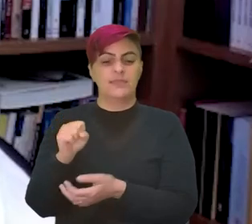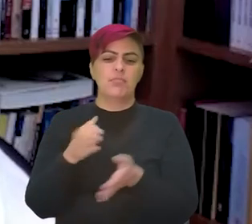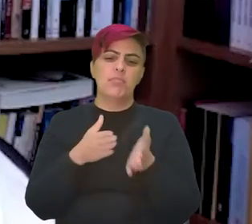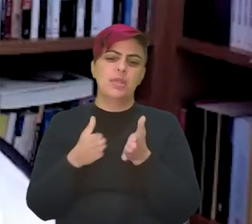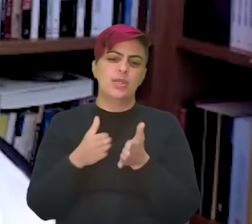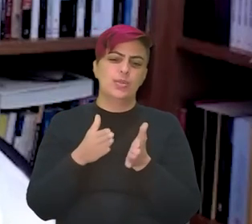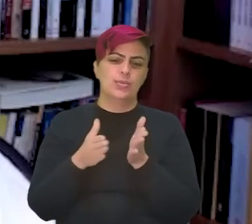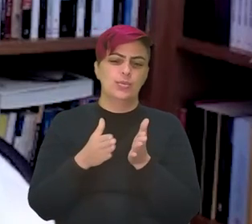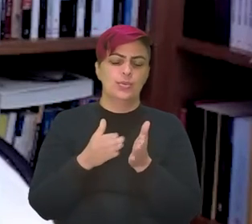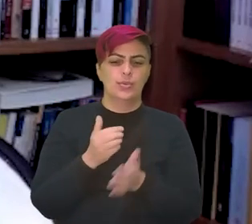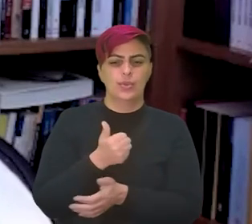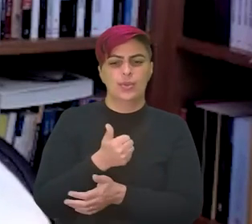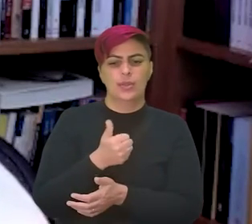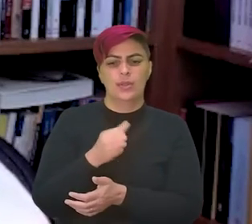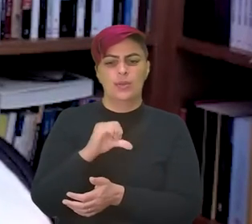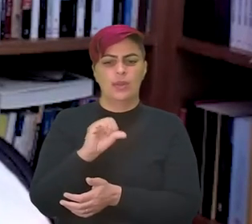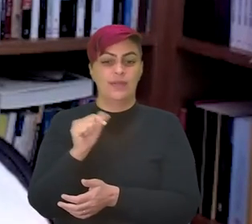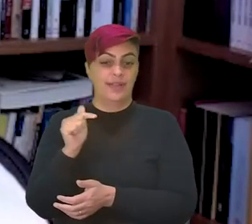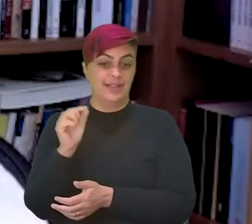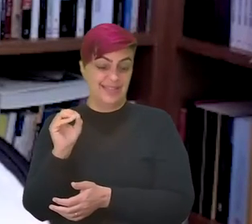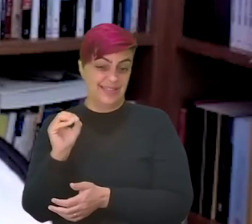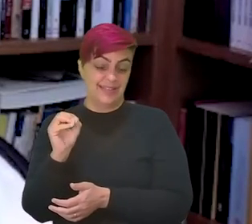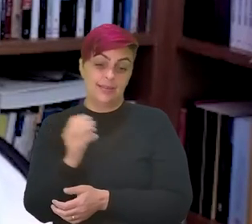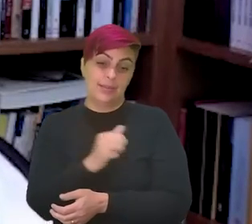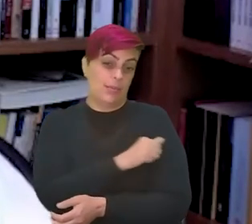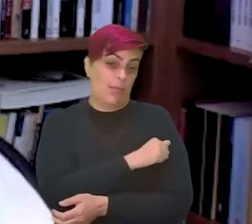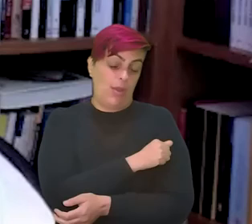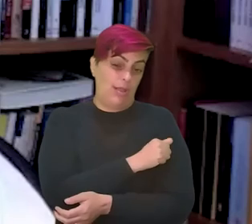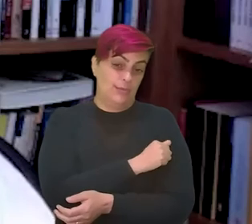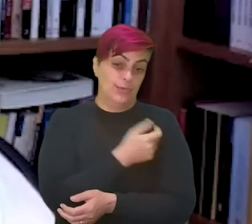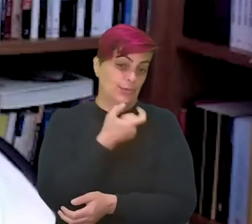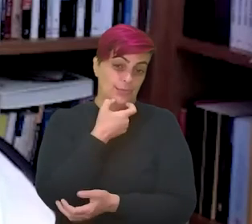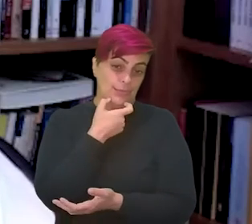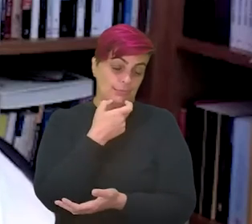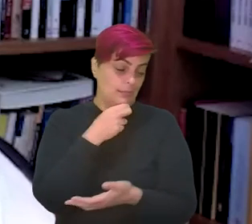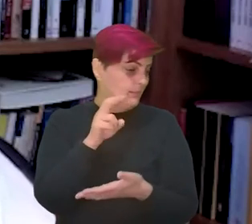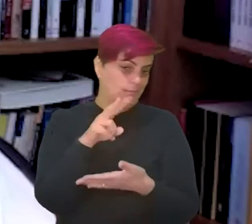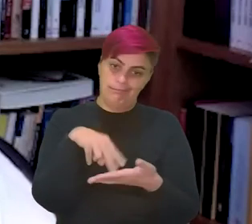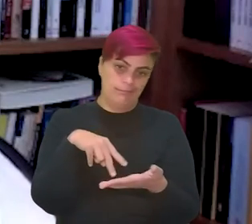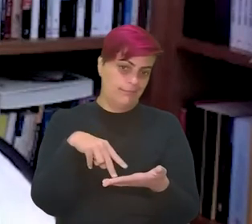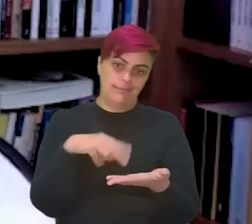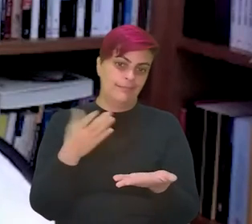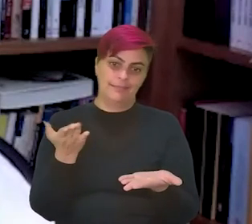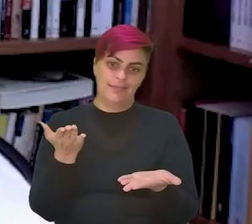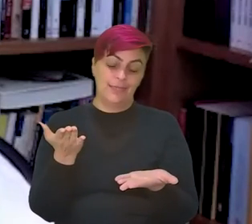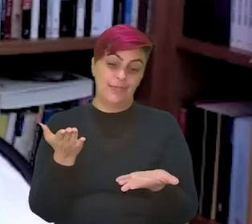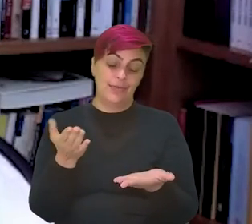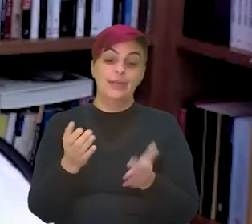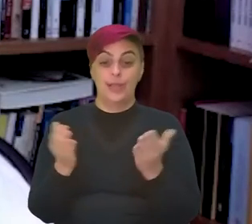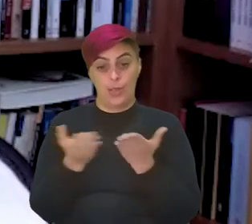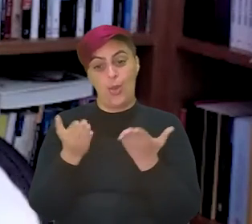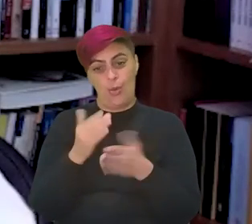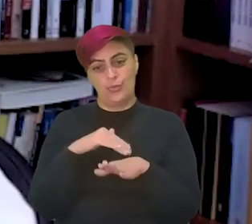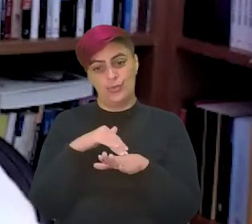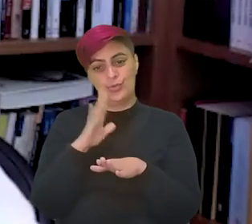de 50, 60, 70, alunos não liam o inglês com facilidade, como hoje leem